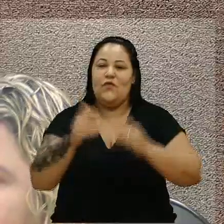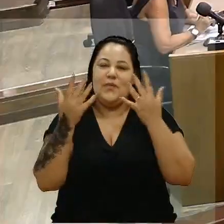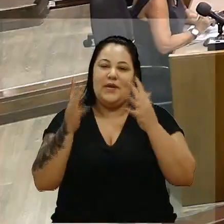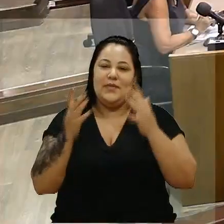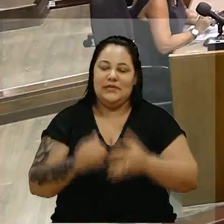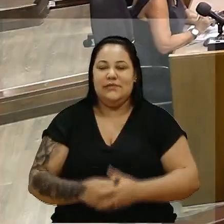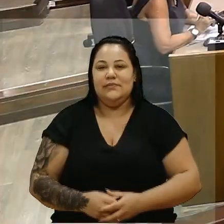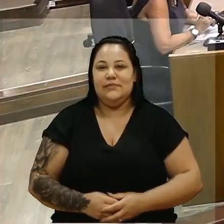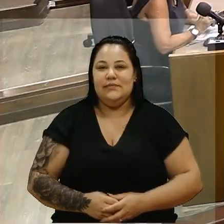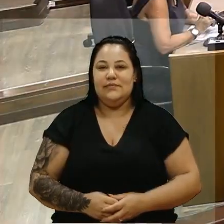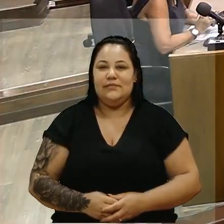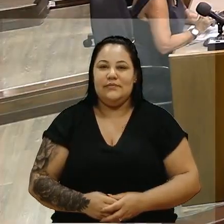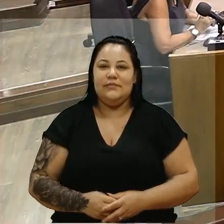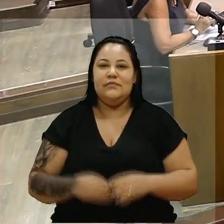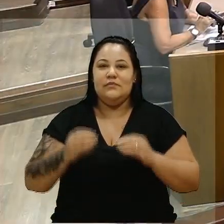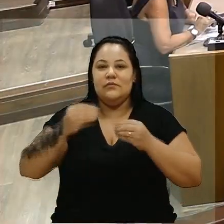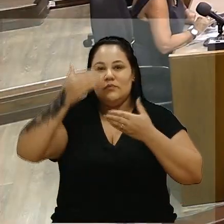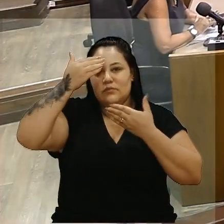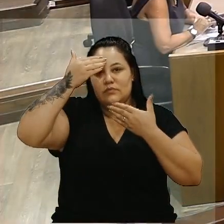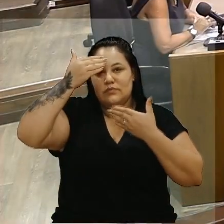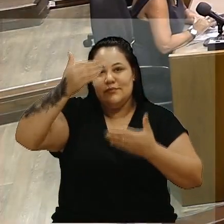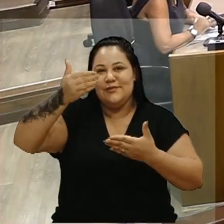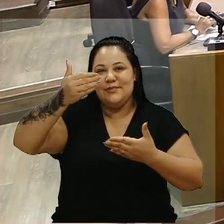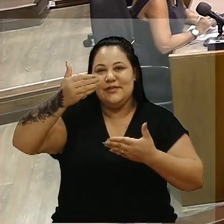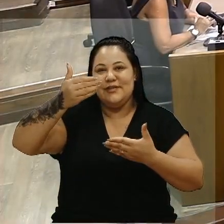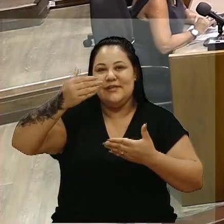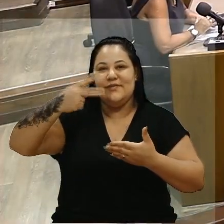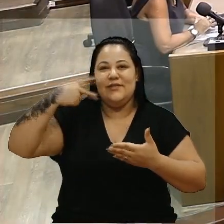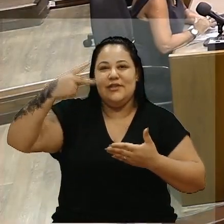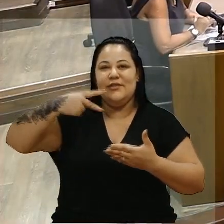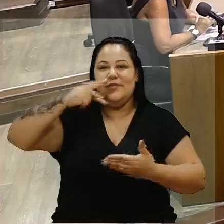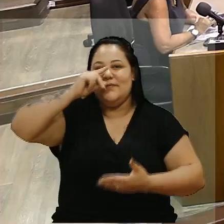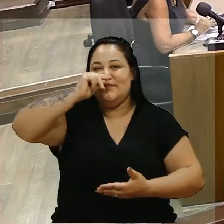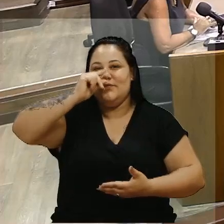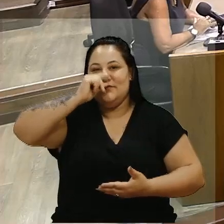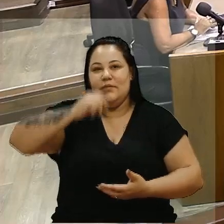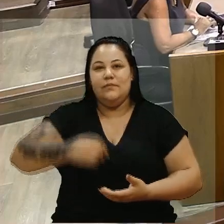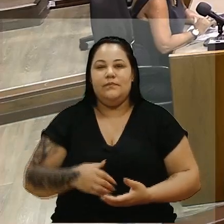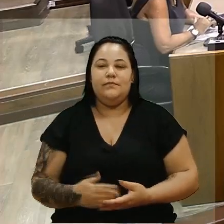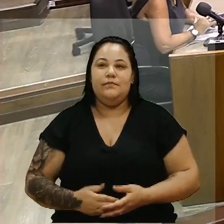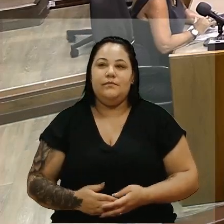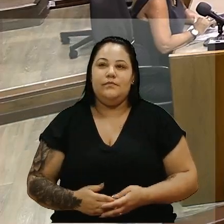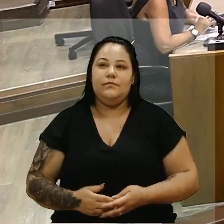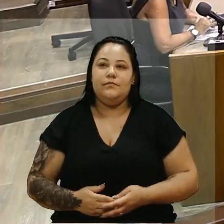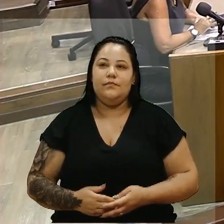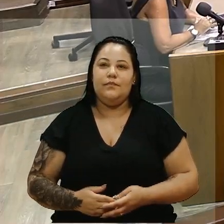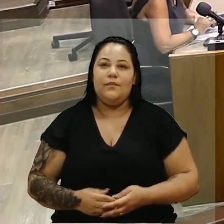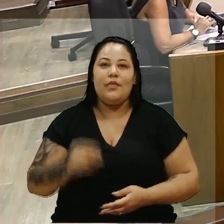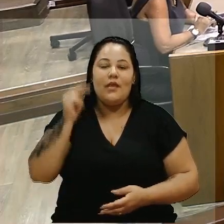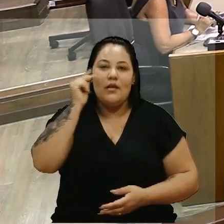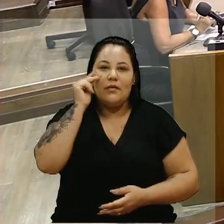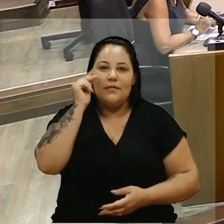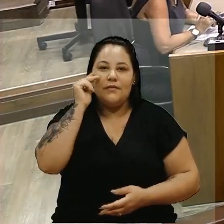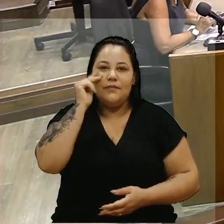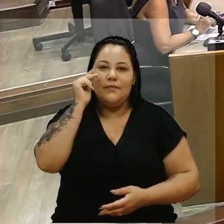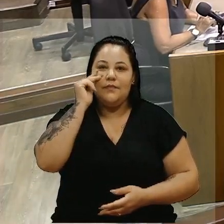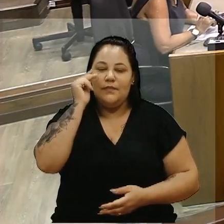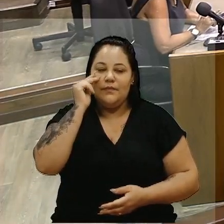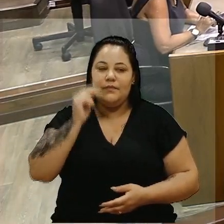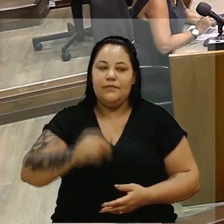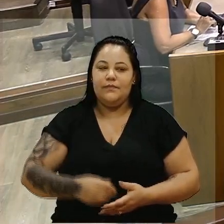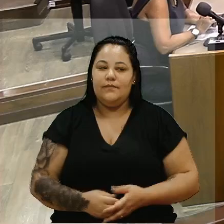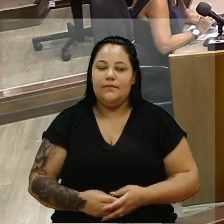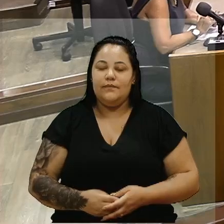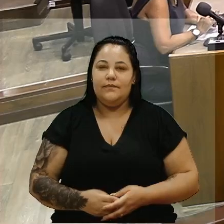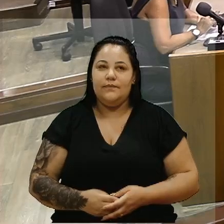presidente. Obrigado, vereador Sandro Fantinel. Com a palavra, vereador Cláudio Libardi.